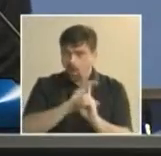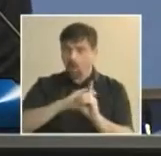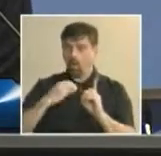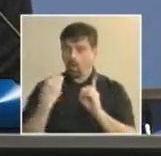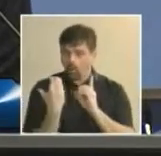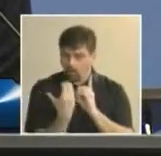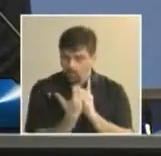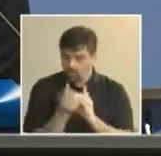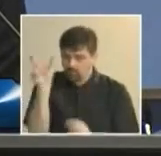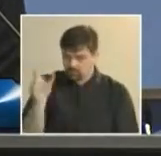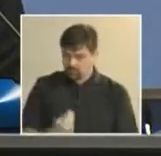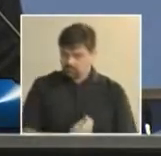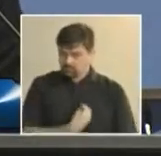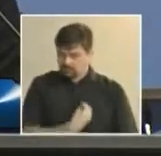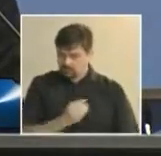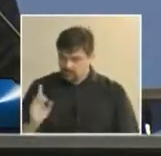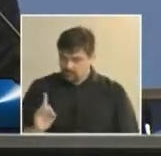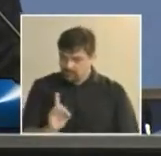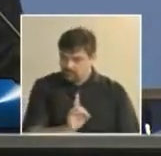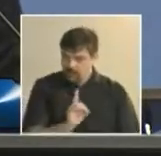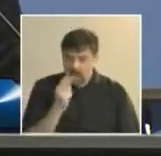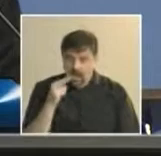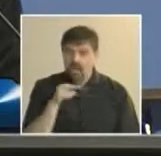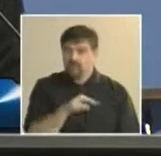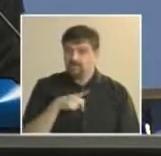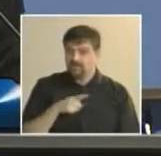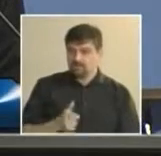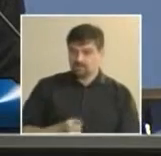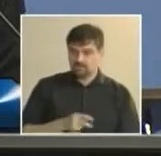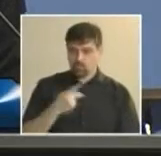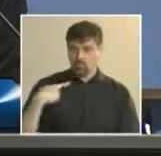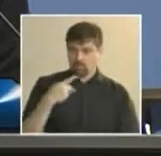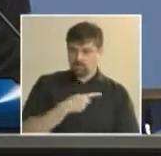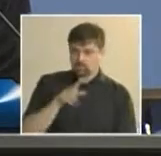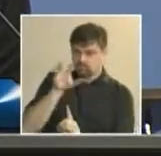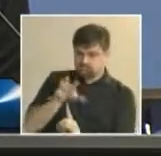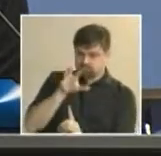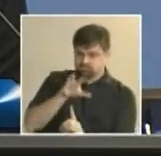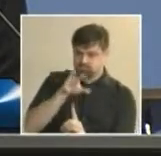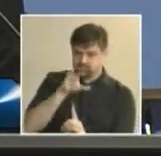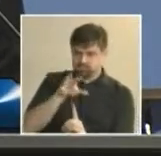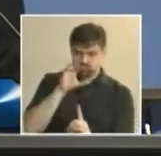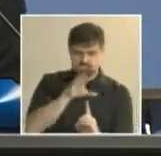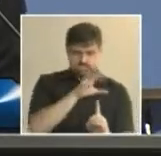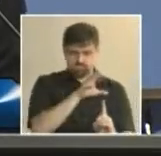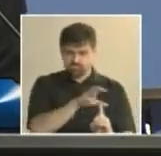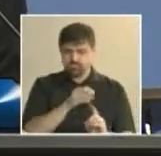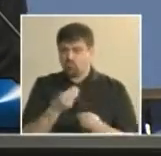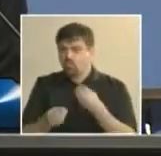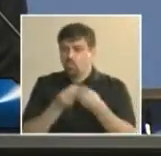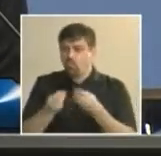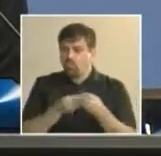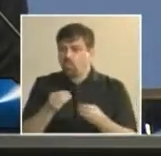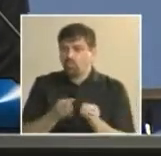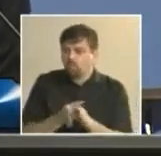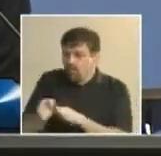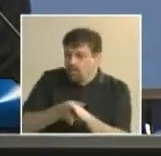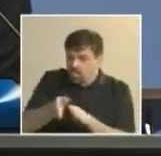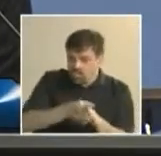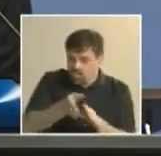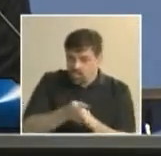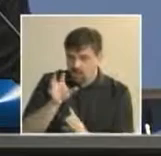o culto dá para ver se existe Curral eleitoral agora fica no gabinete é